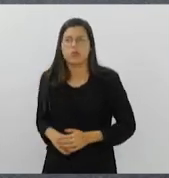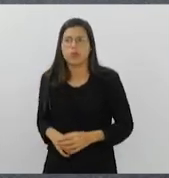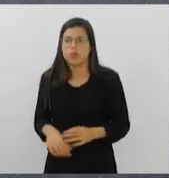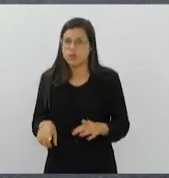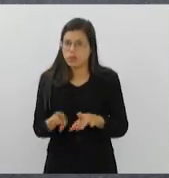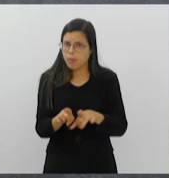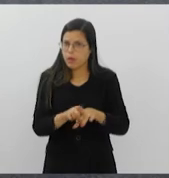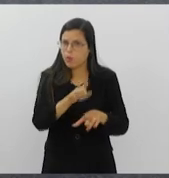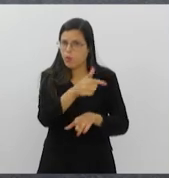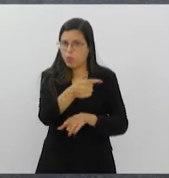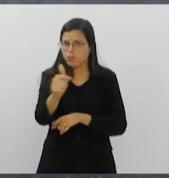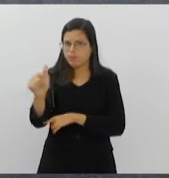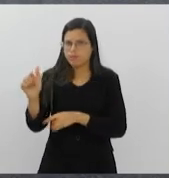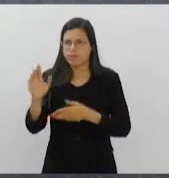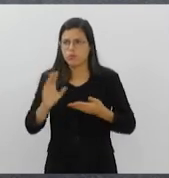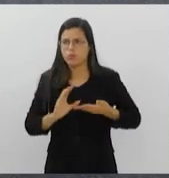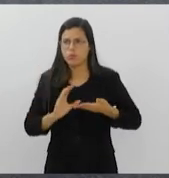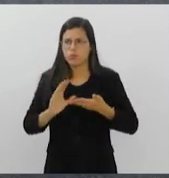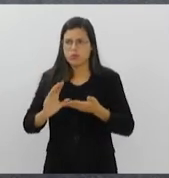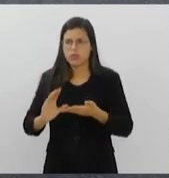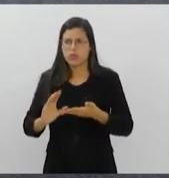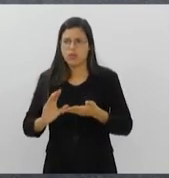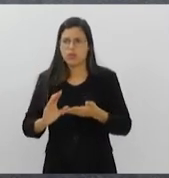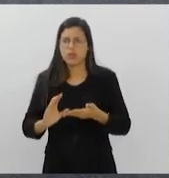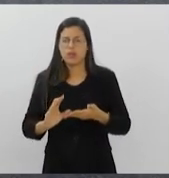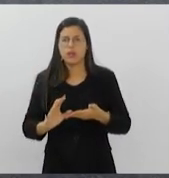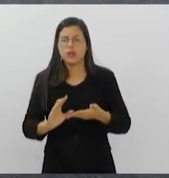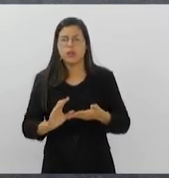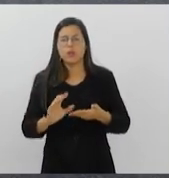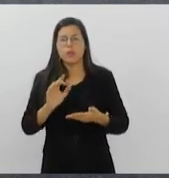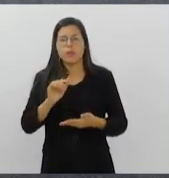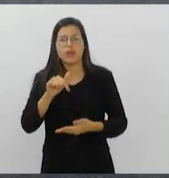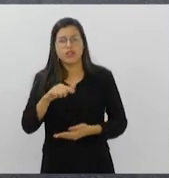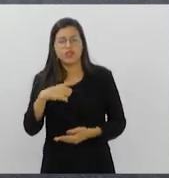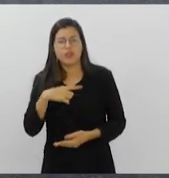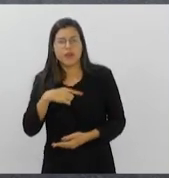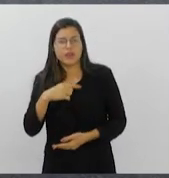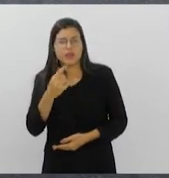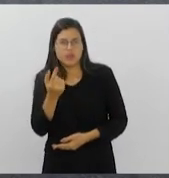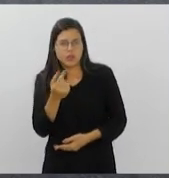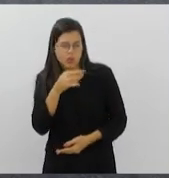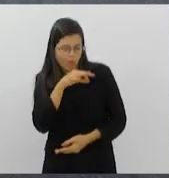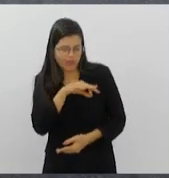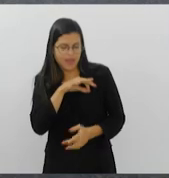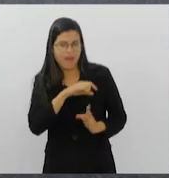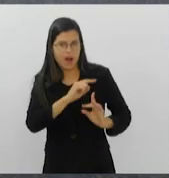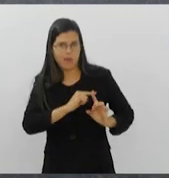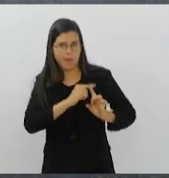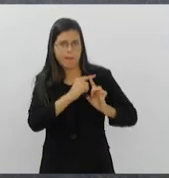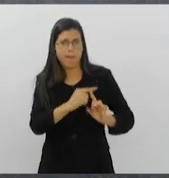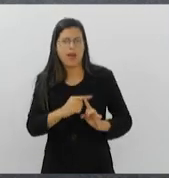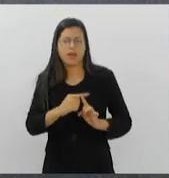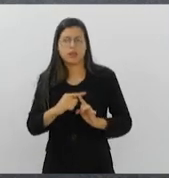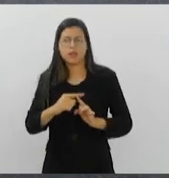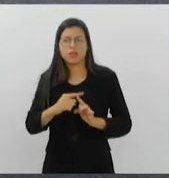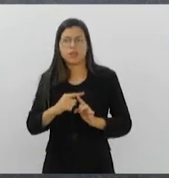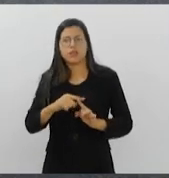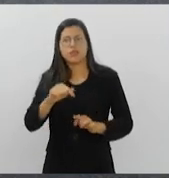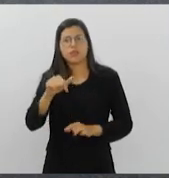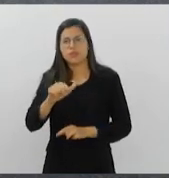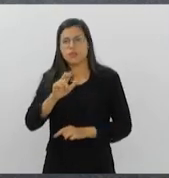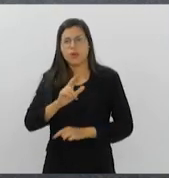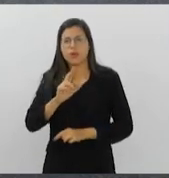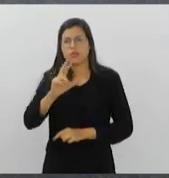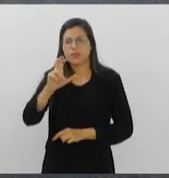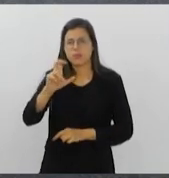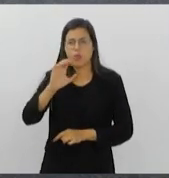para convencê-los para que a grete, uma gratificação, não fosse dada por 5% ao ano. E ela foi a única que